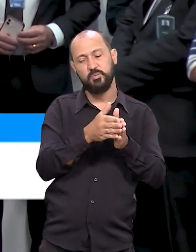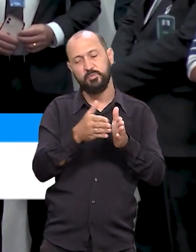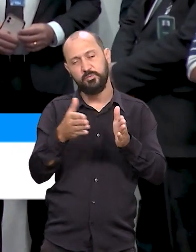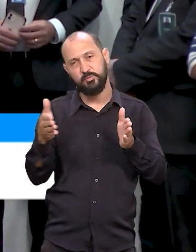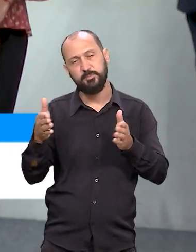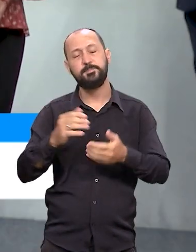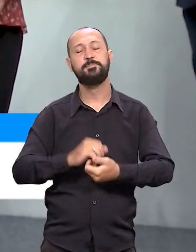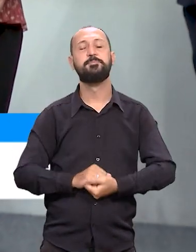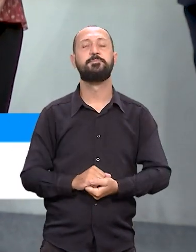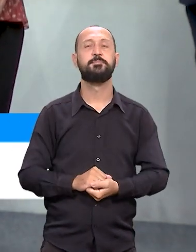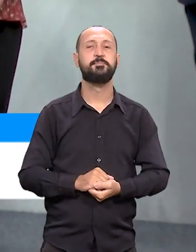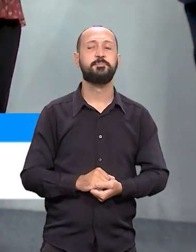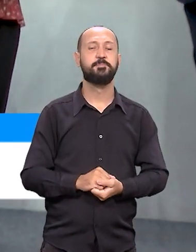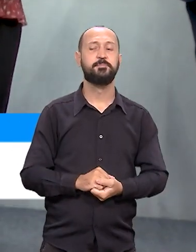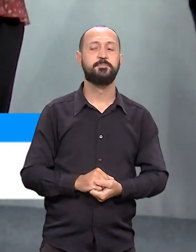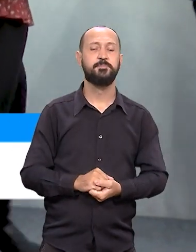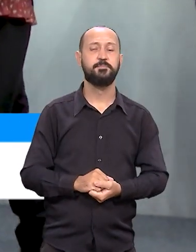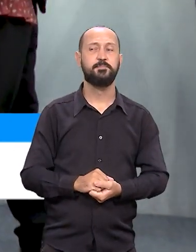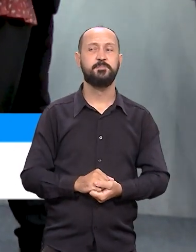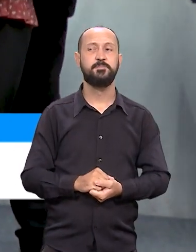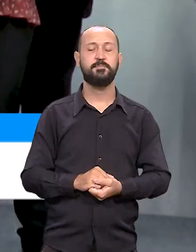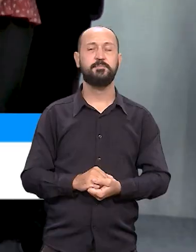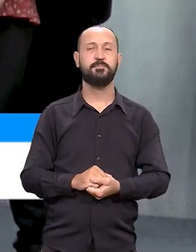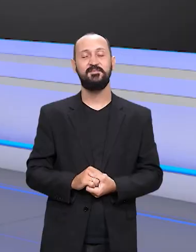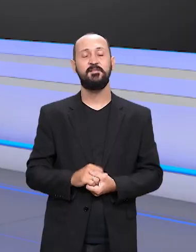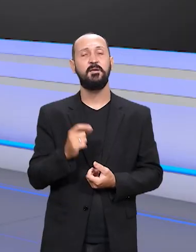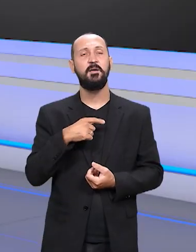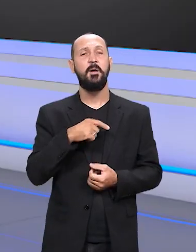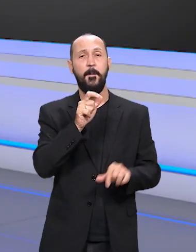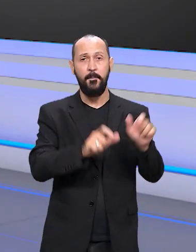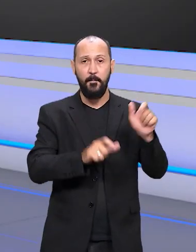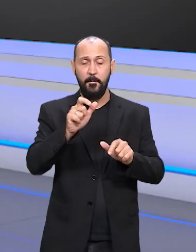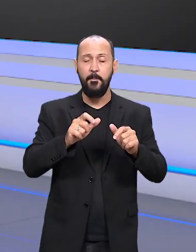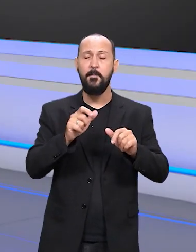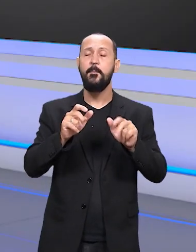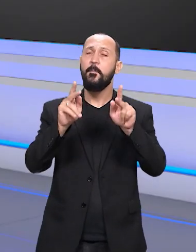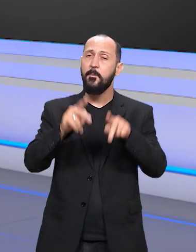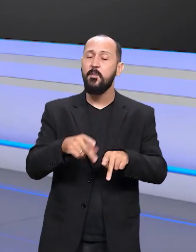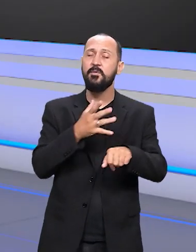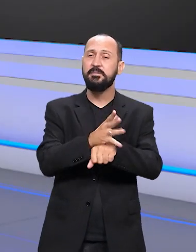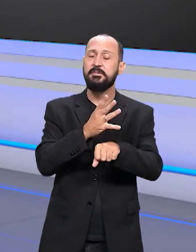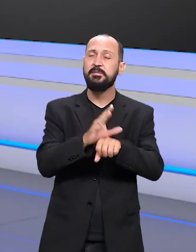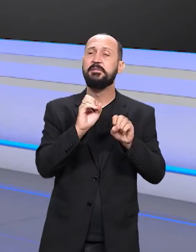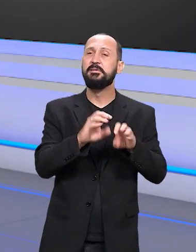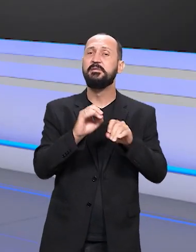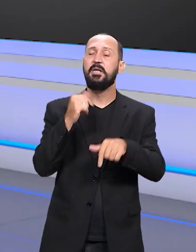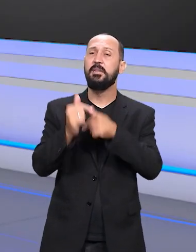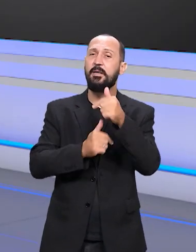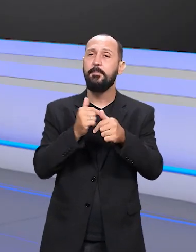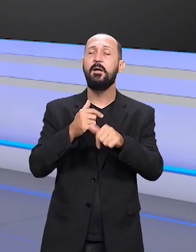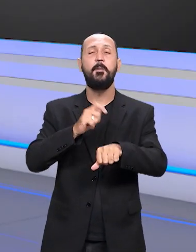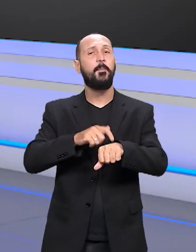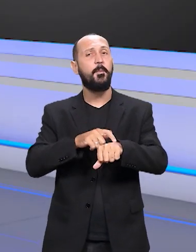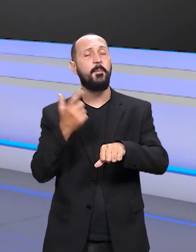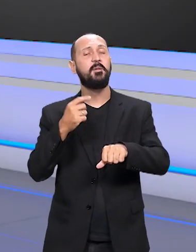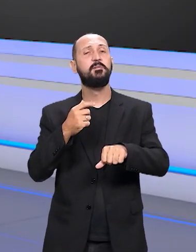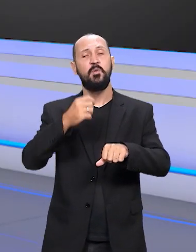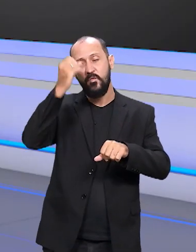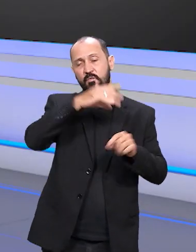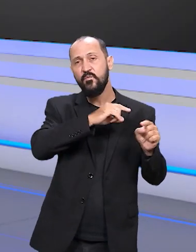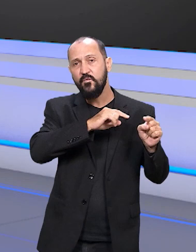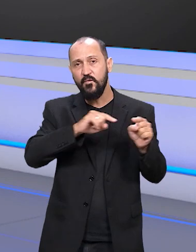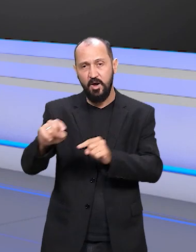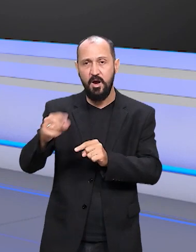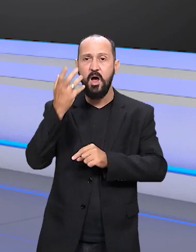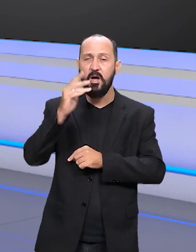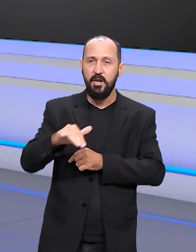pelos deputados ao longo de sua tramitação. Agentes públicos serão treinados para atuar em casos de